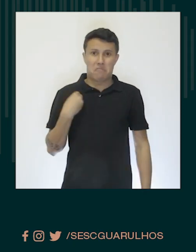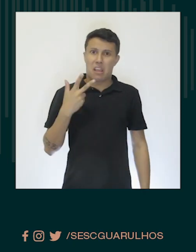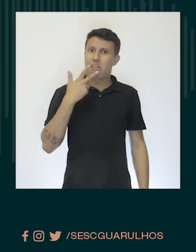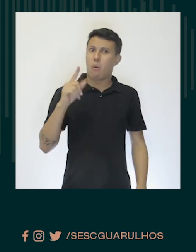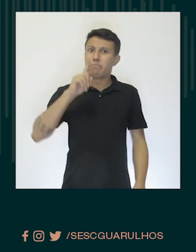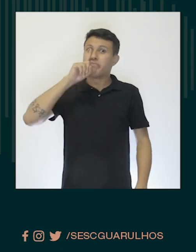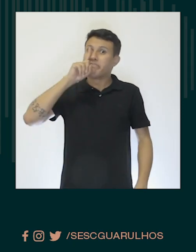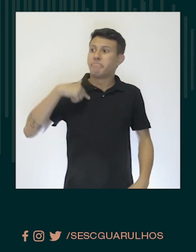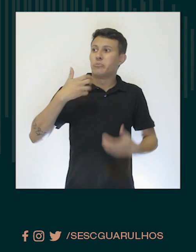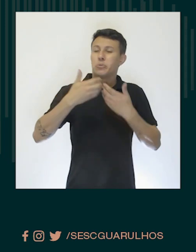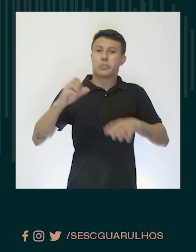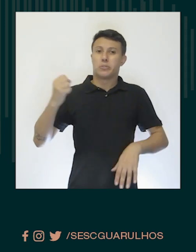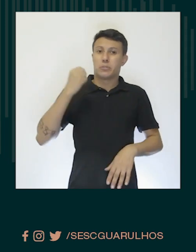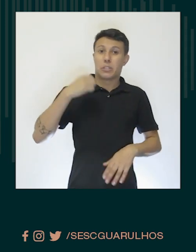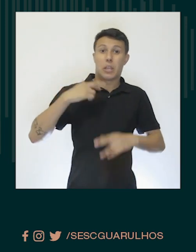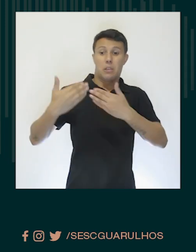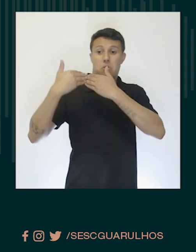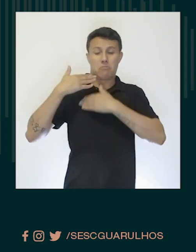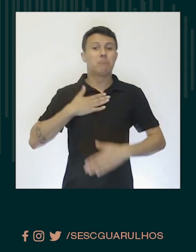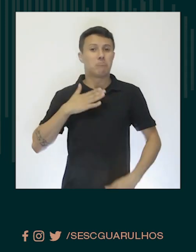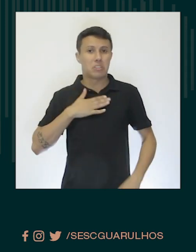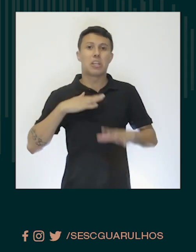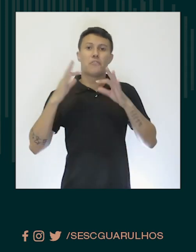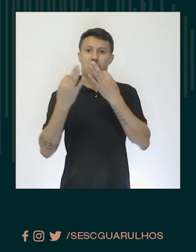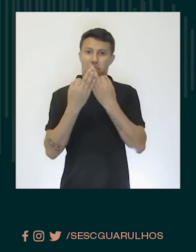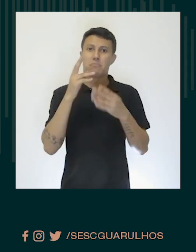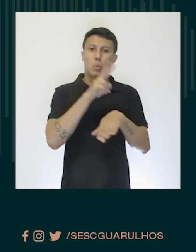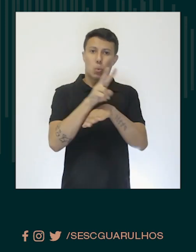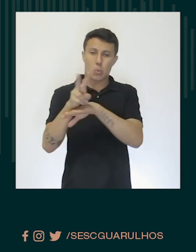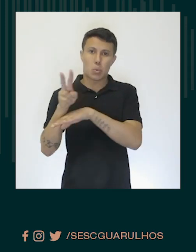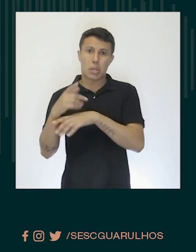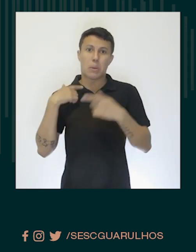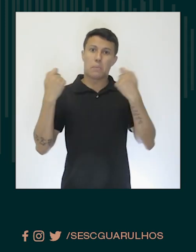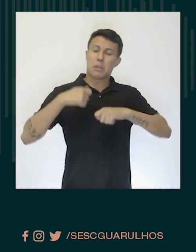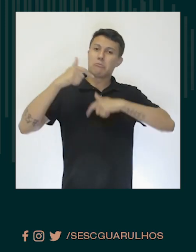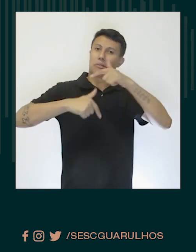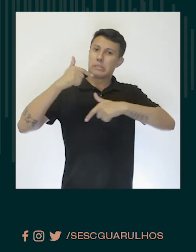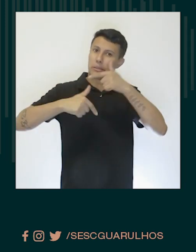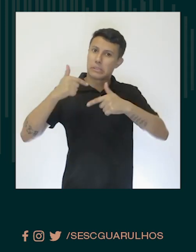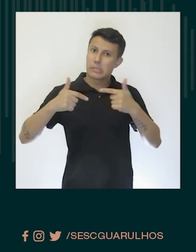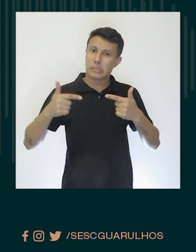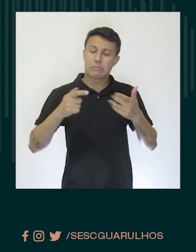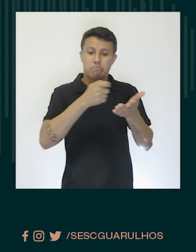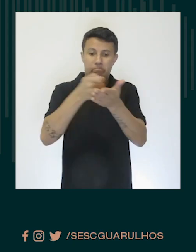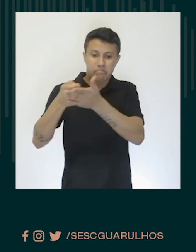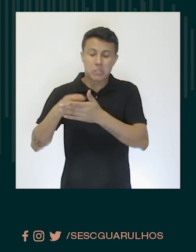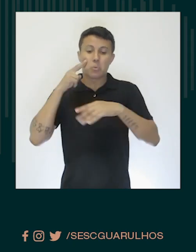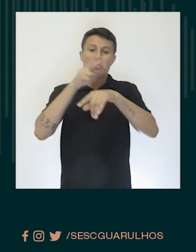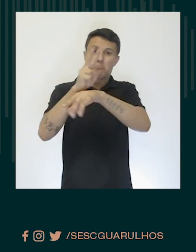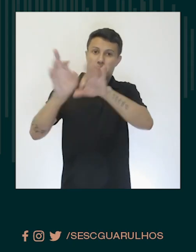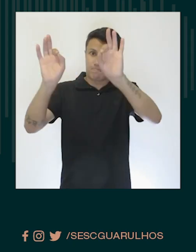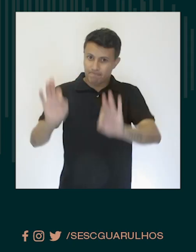porque eu tenho minhas responsabilidades, minha família, e eu preciso estar bem para continuar fazendo as minhas coisas, e a gente tem